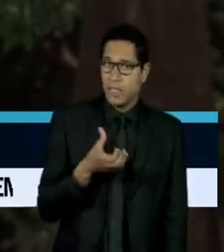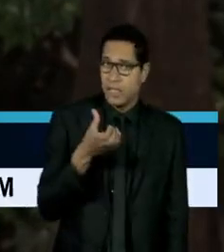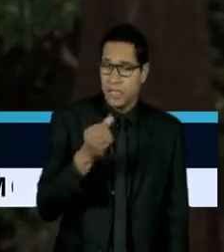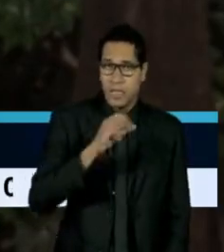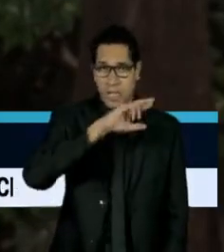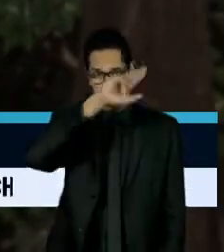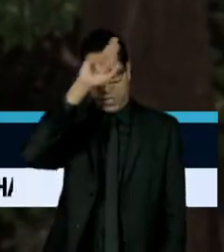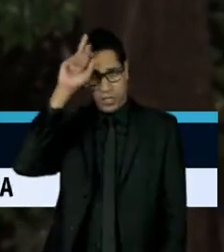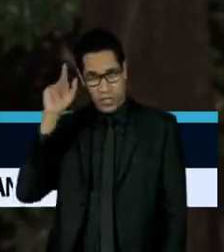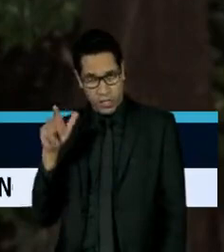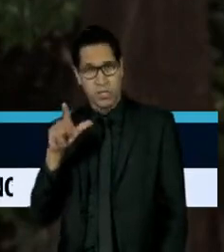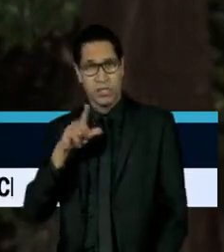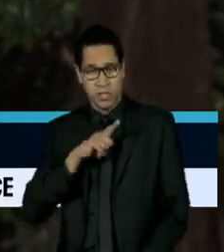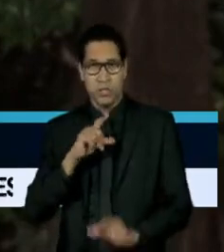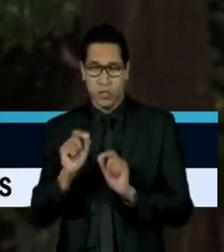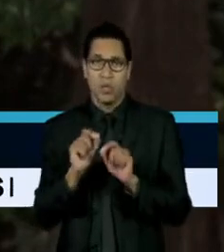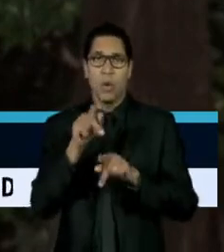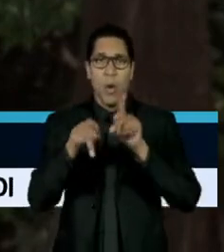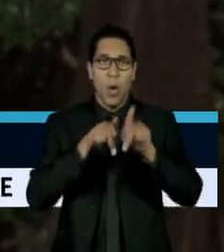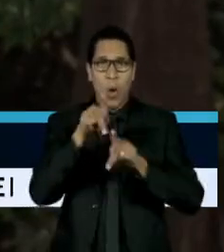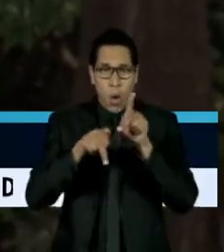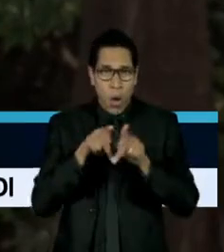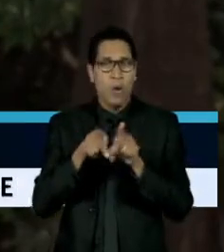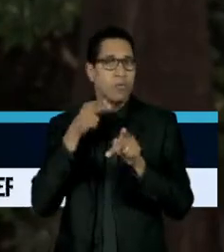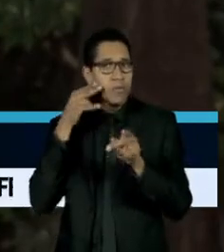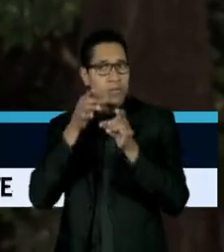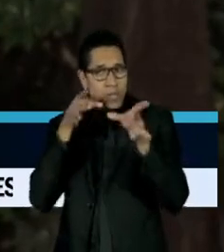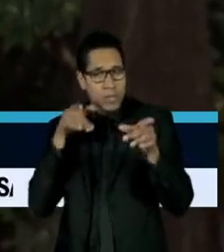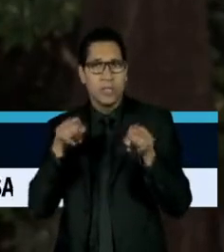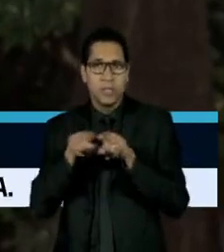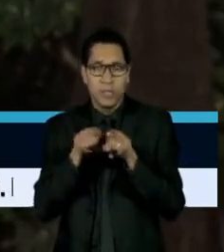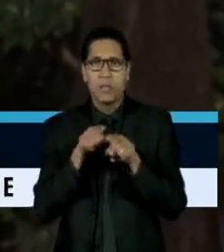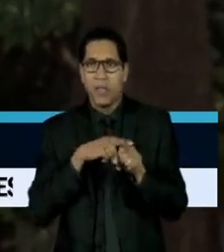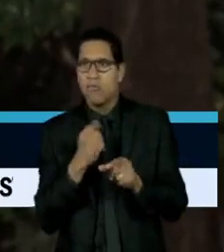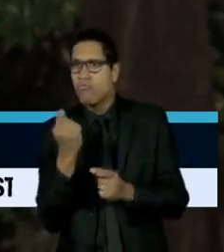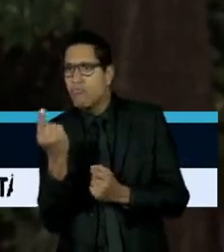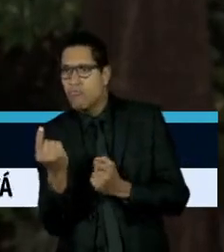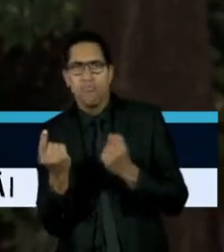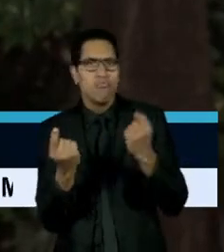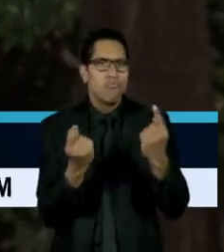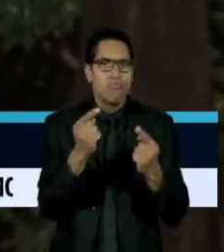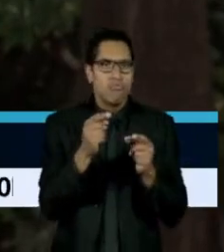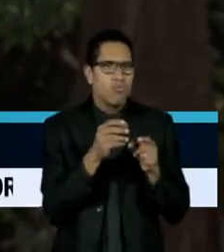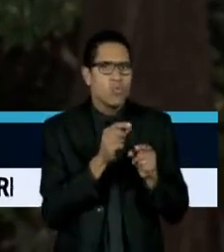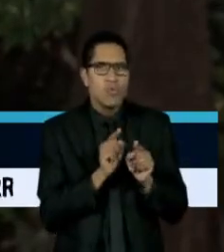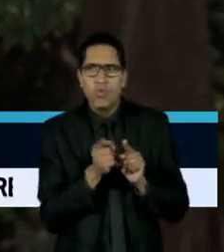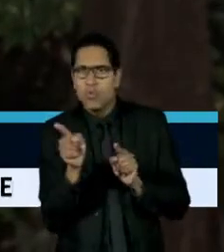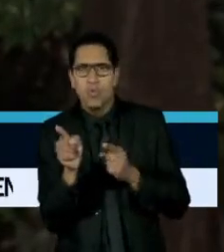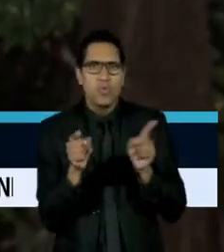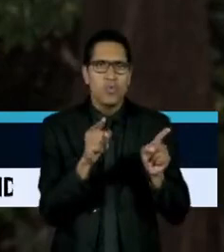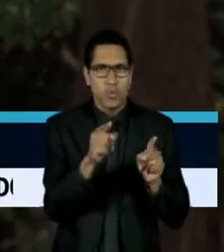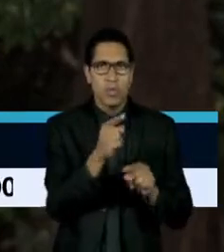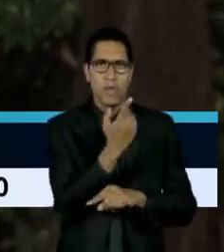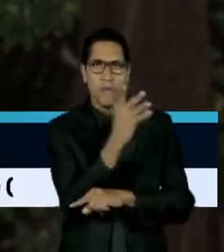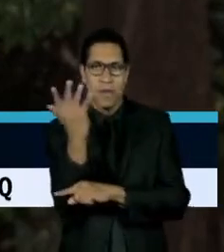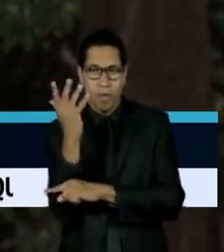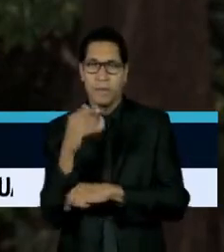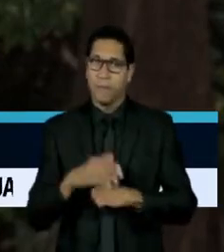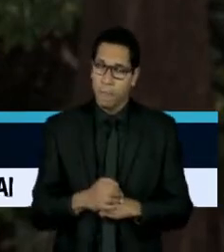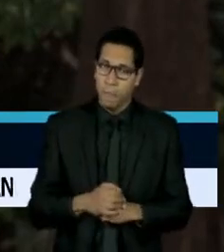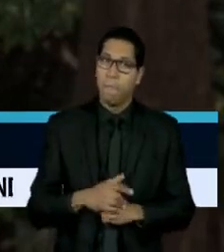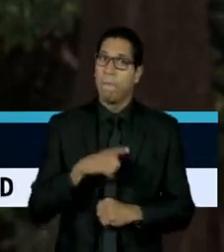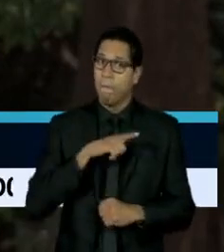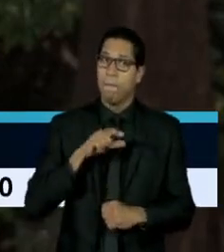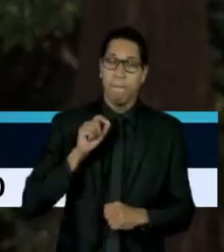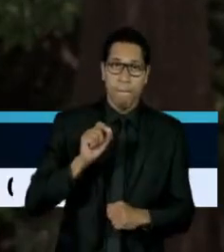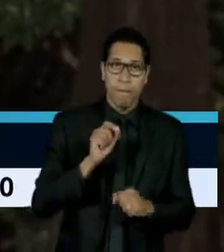território abriga ainda povos indígenas isolados que vivem na floresta. A Univaja afirma que os